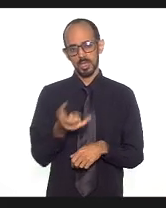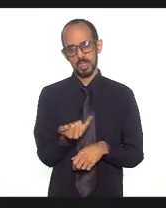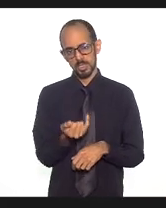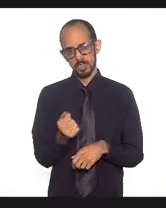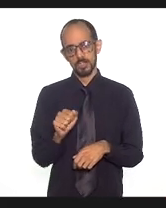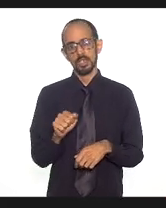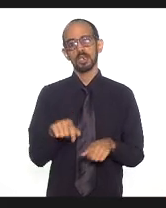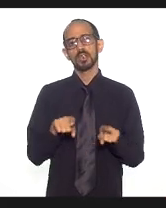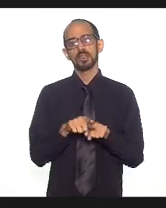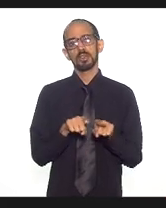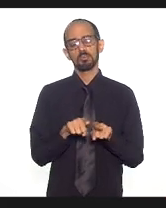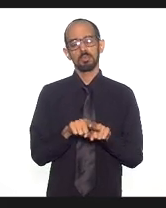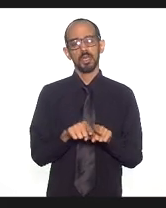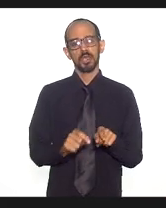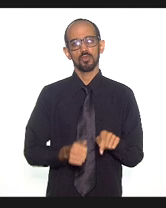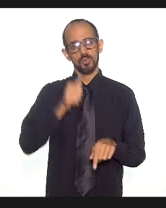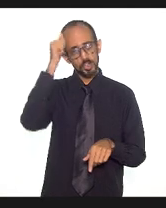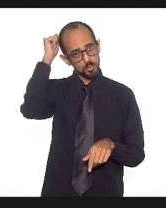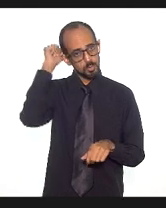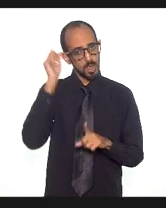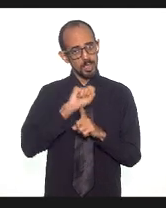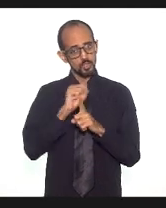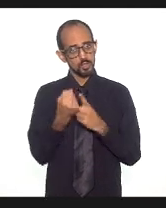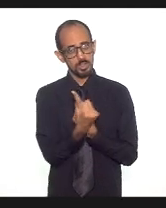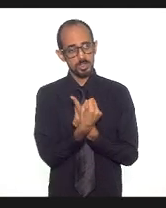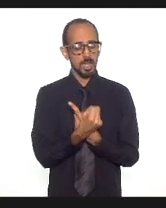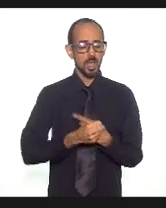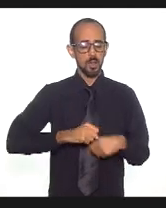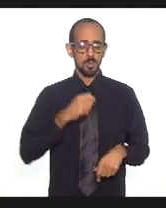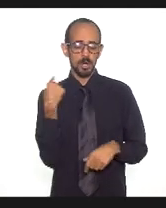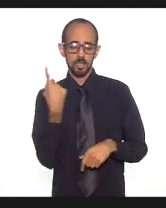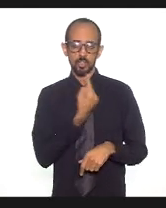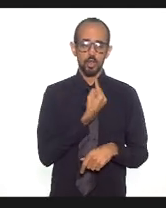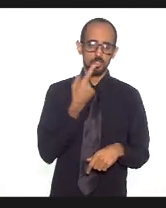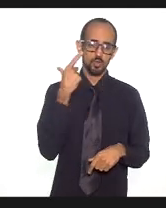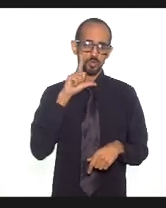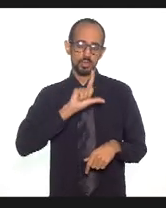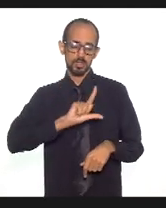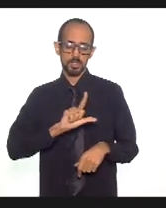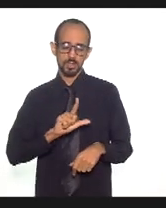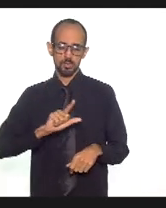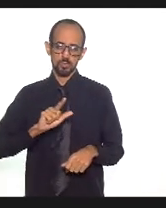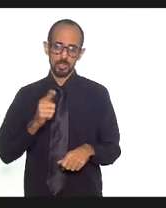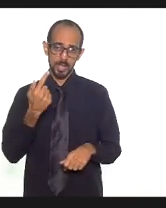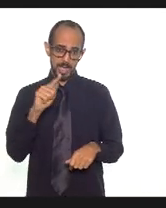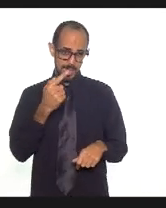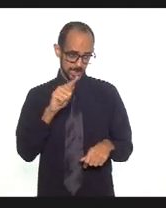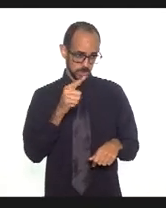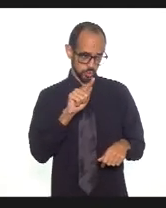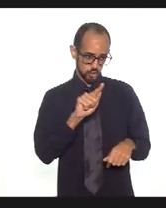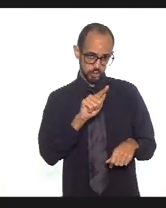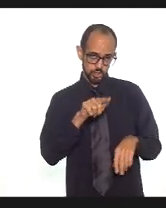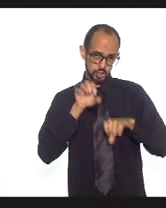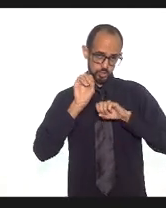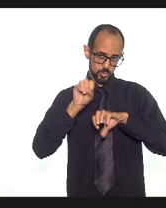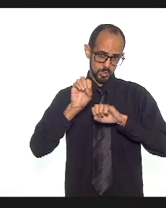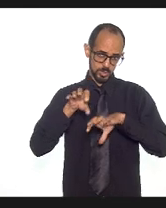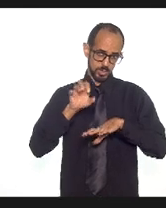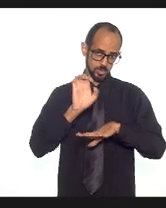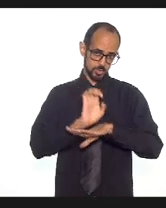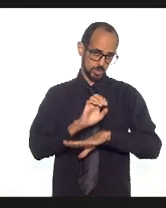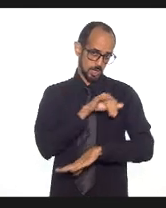vestibular social, para que a gente possa garantir a democratização do ensino no estado do Rio de Janeiro, o seu